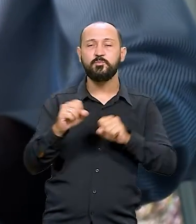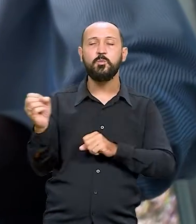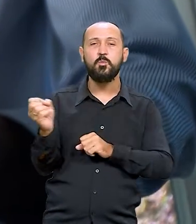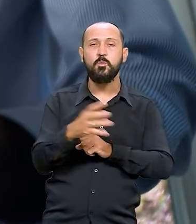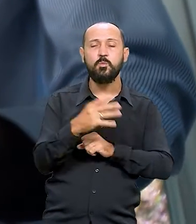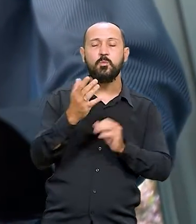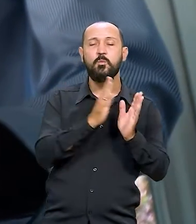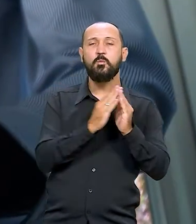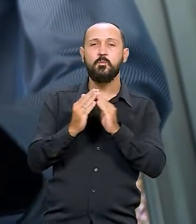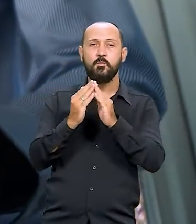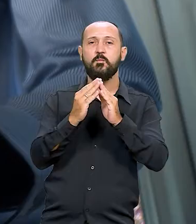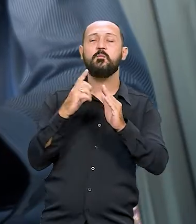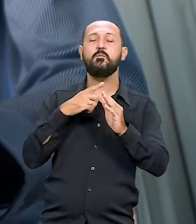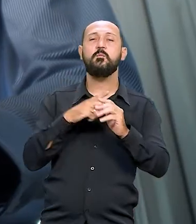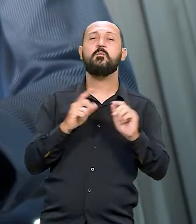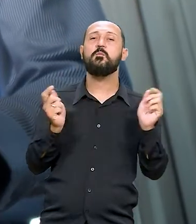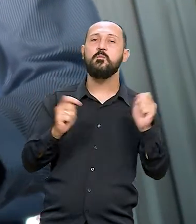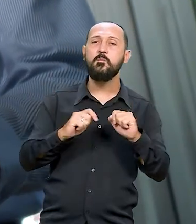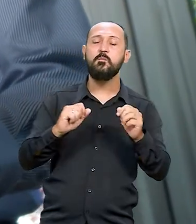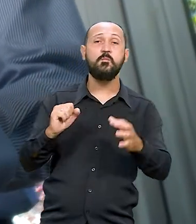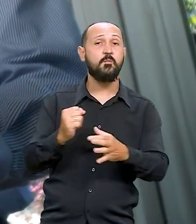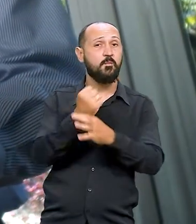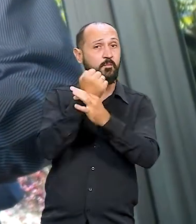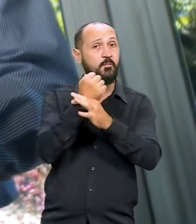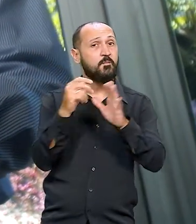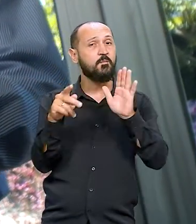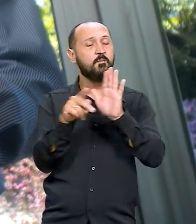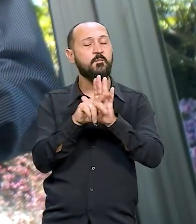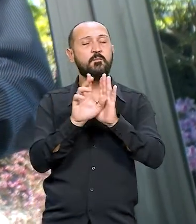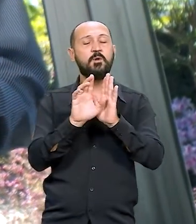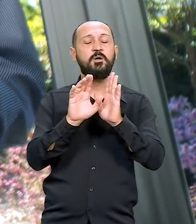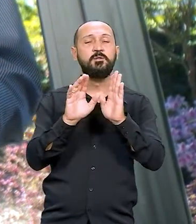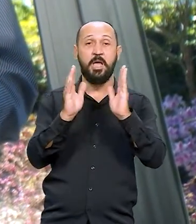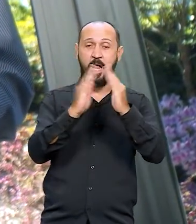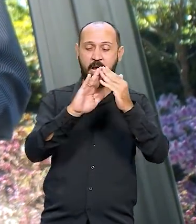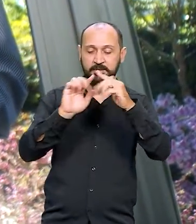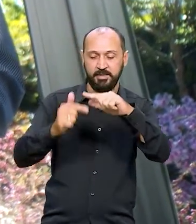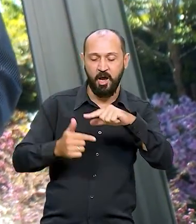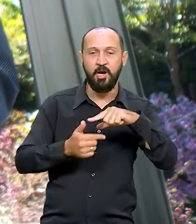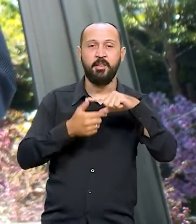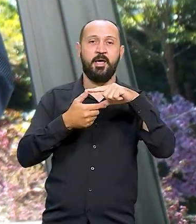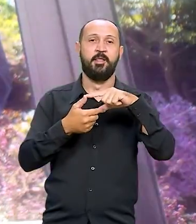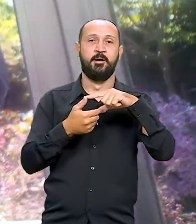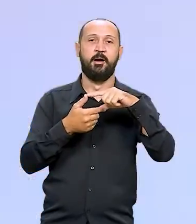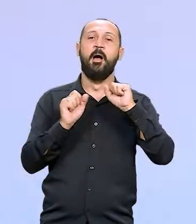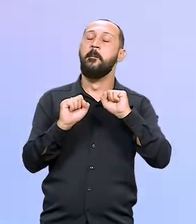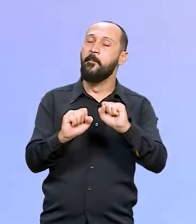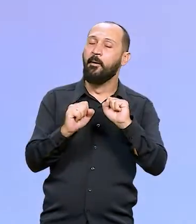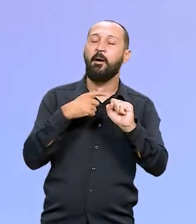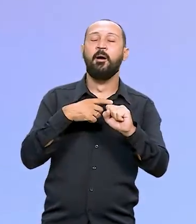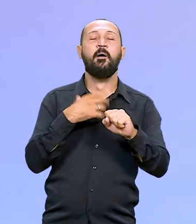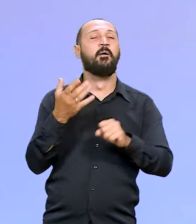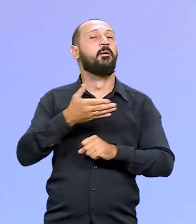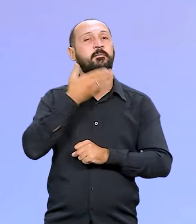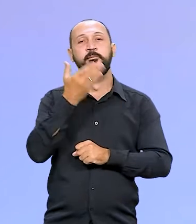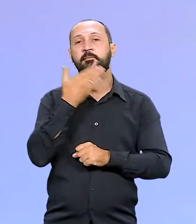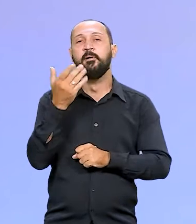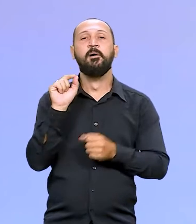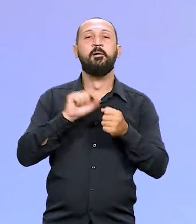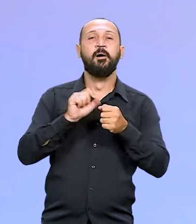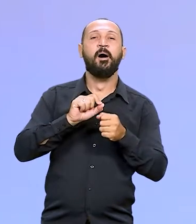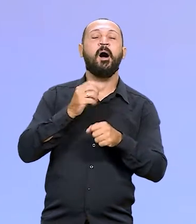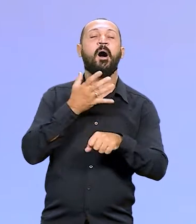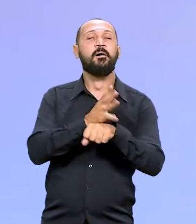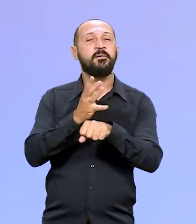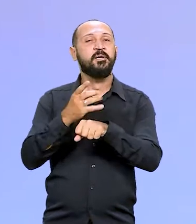esse novo, entendeu? Trouxe a possibilidade de uma garantia na modalidade de alienação fiduciária e isso aí trouxe uma praticidade para estar